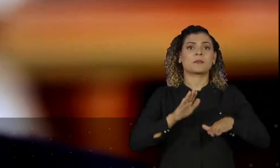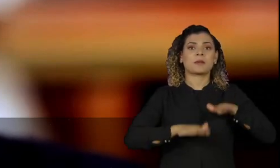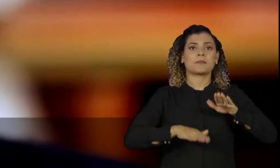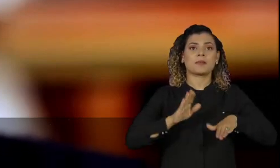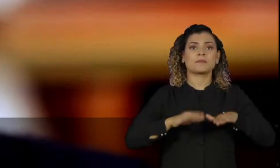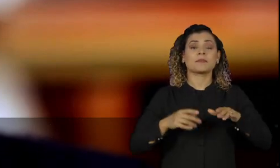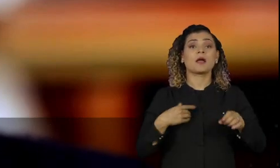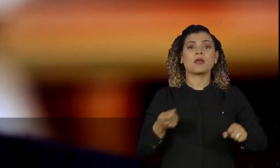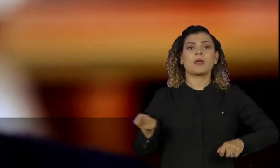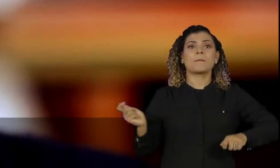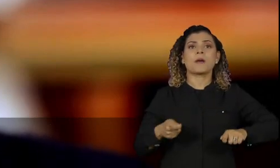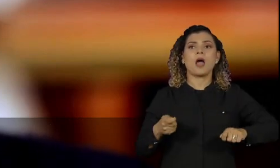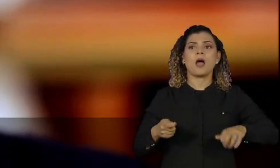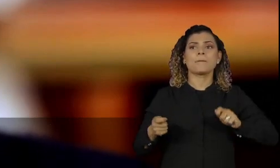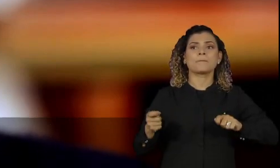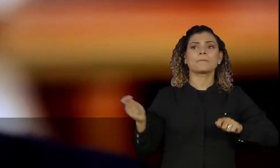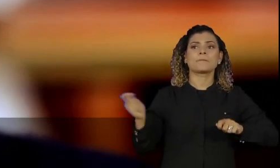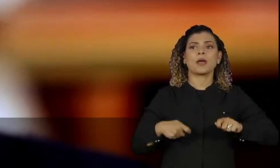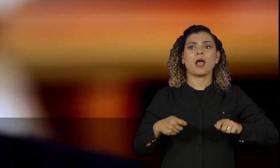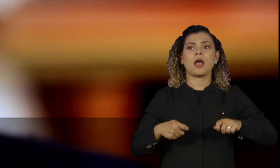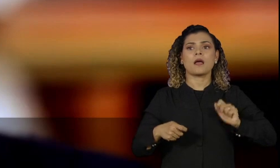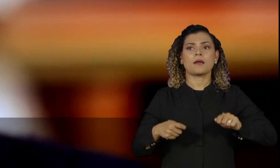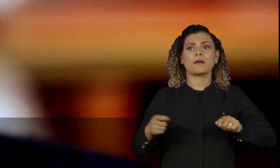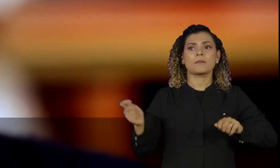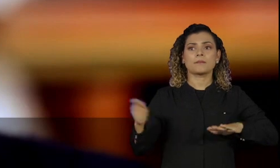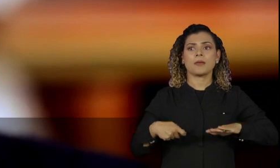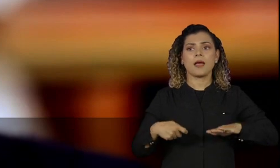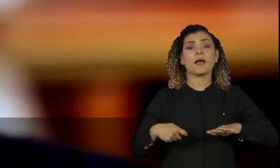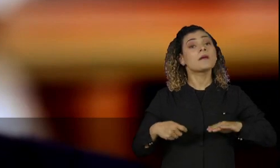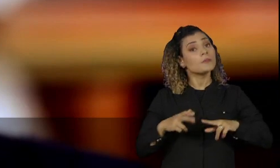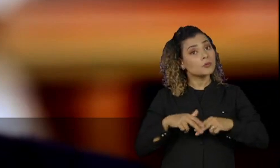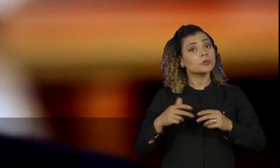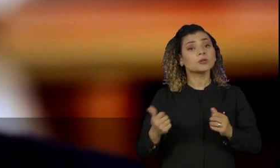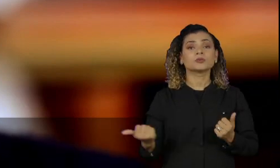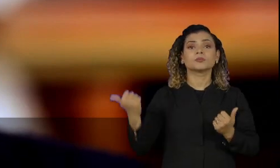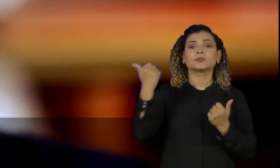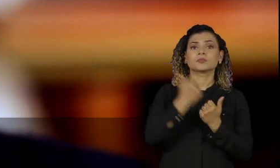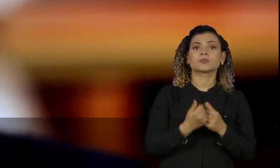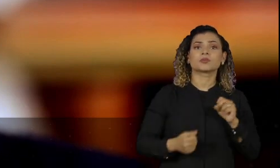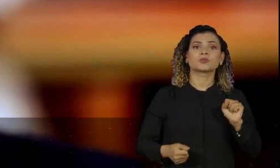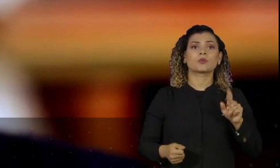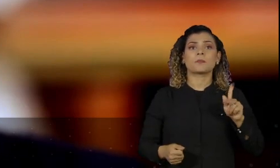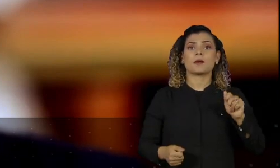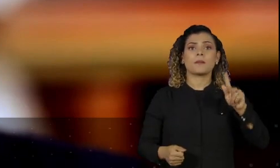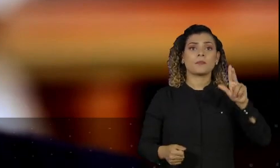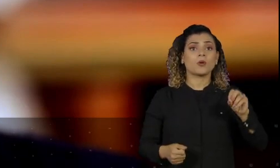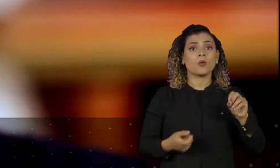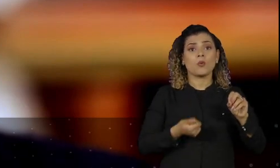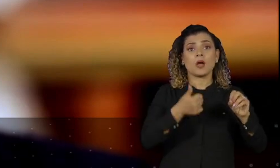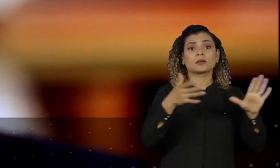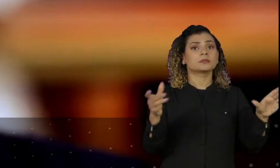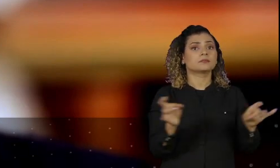surdo. E assim o sopapo foi saindo de cena e chegou quase à extinção.